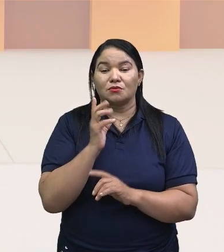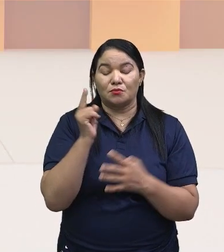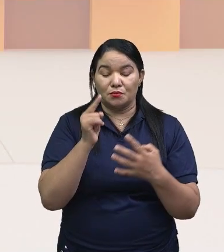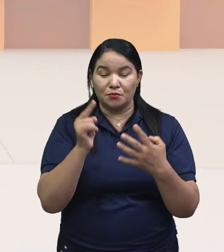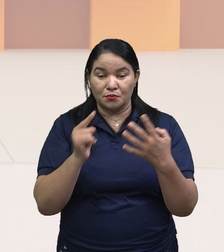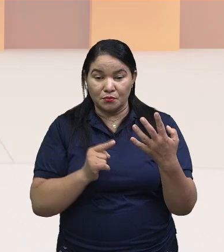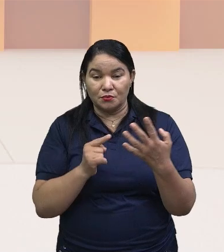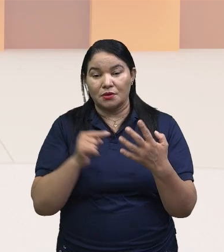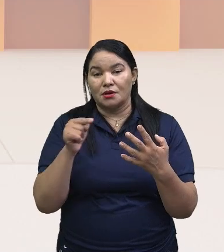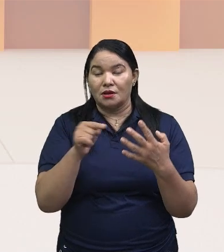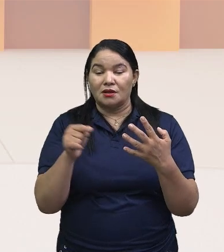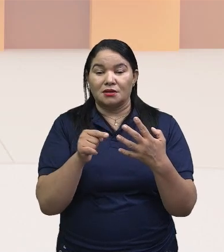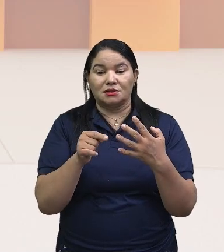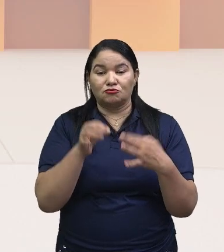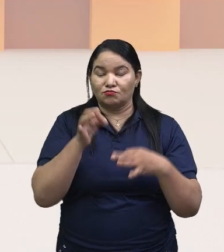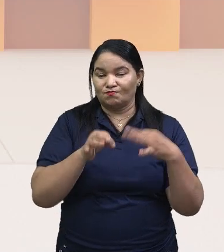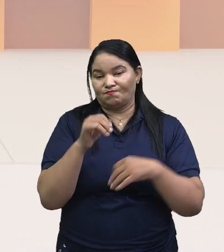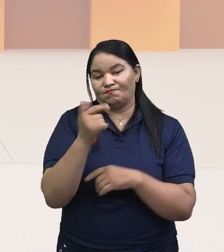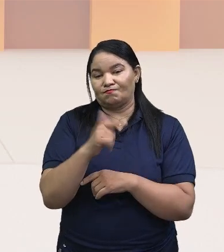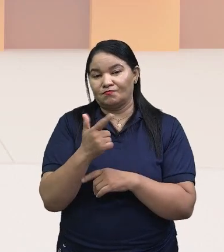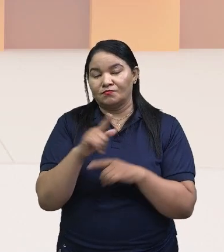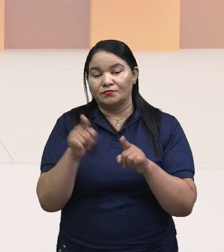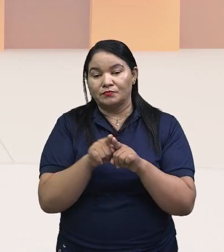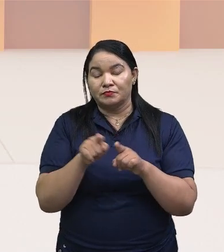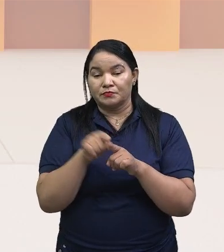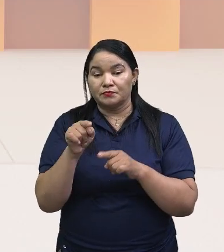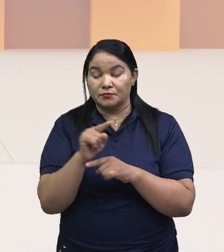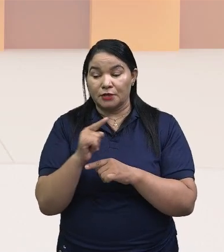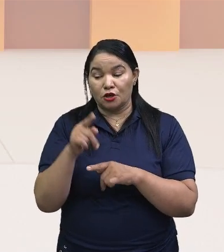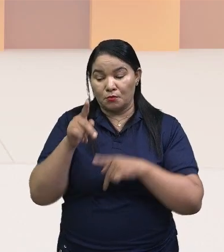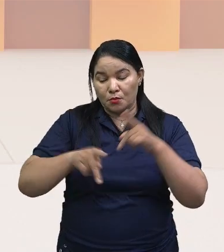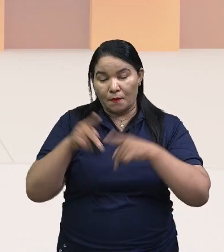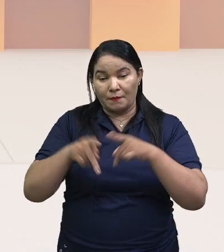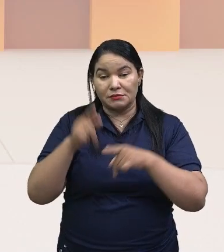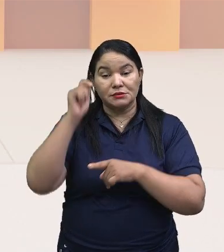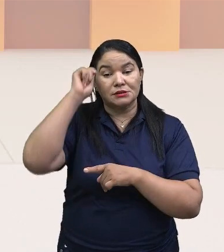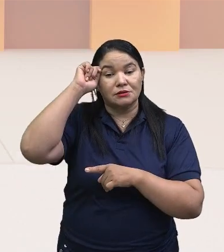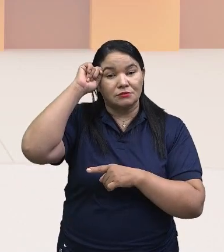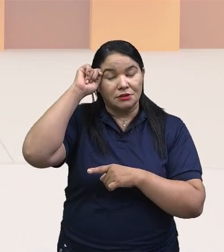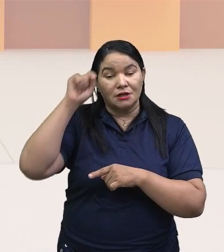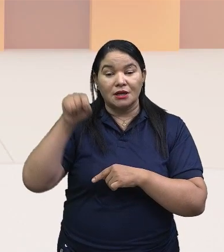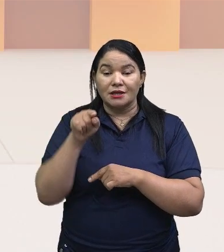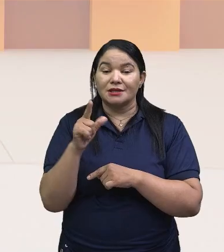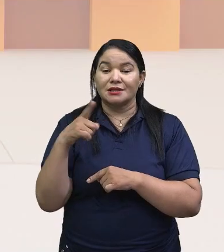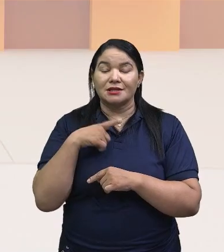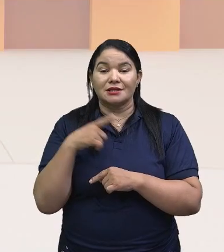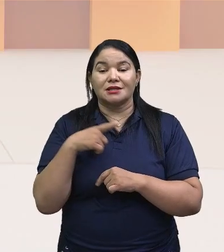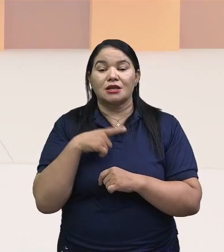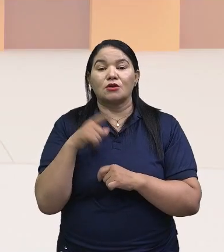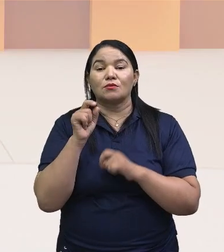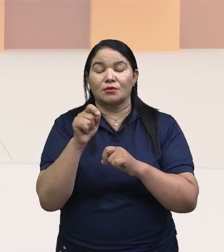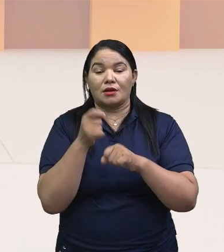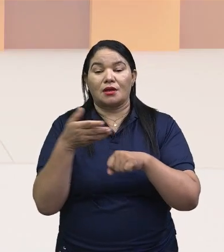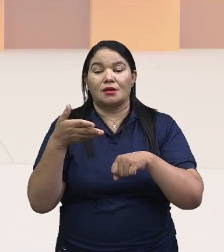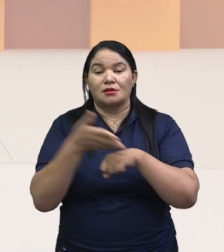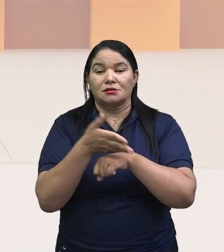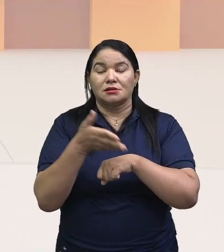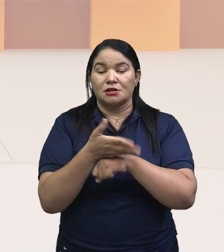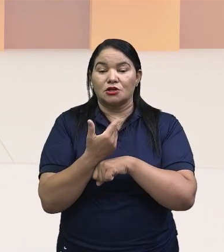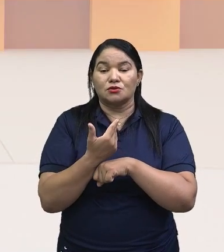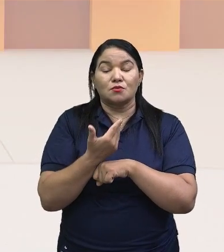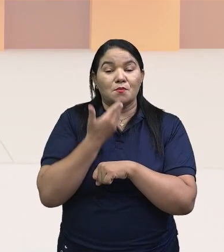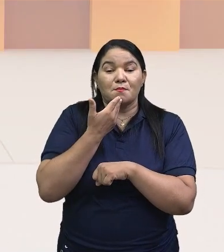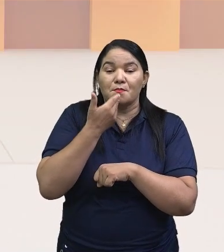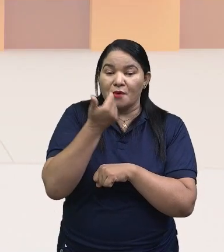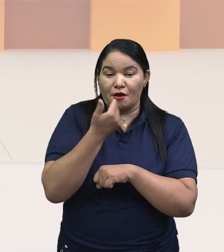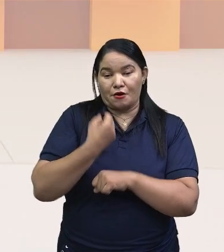de injustiças sociais que negou à população negra a ter acesso a melhores condições de